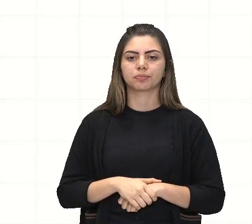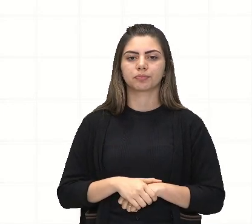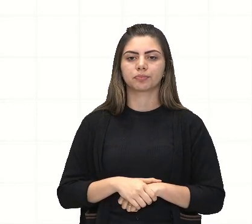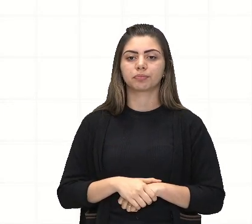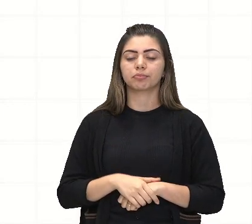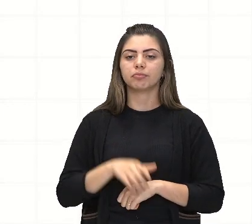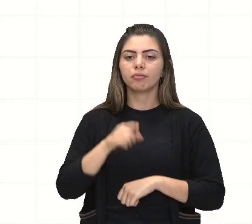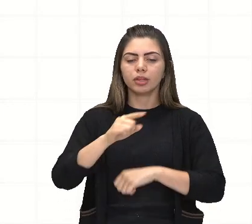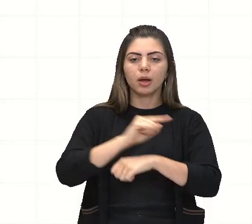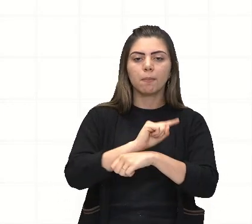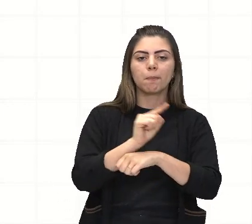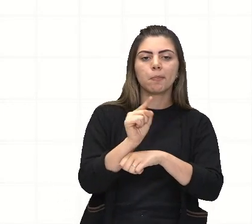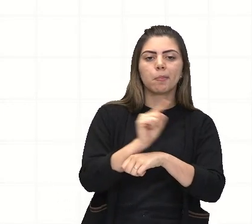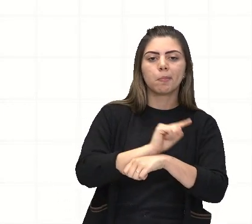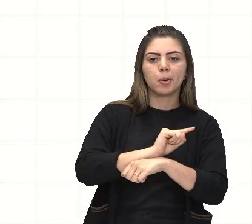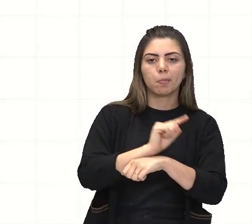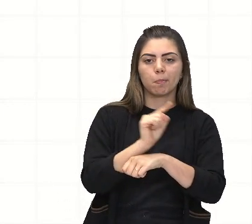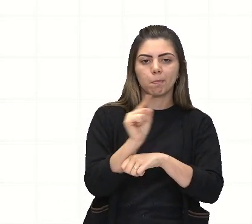quilômetros